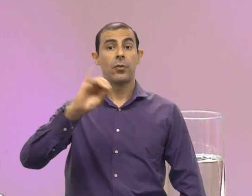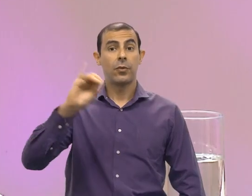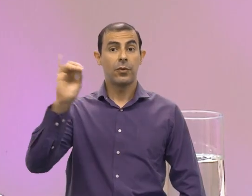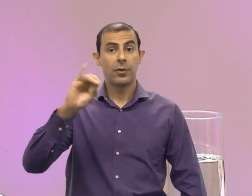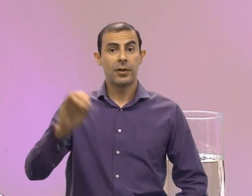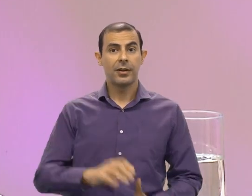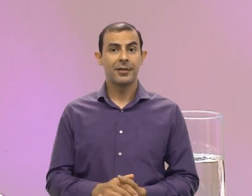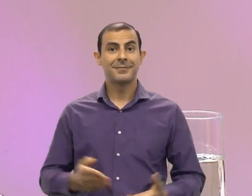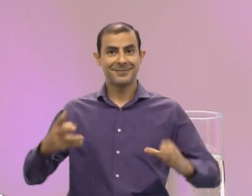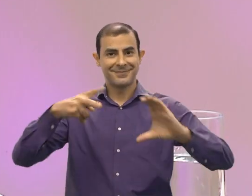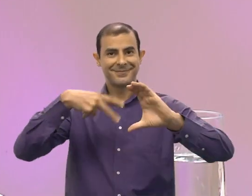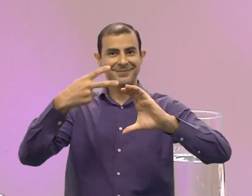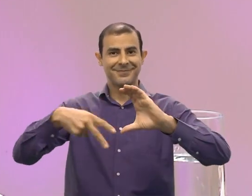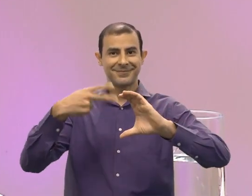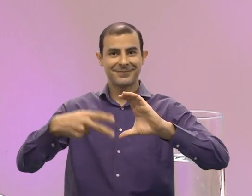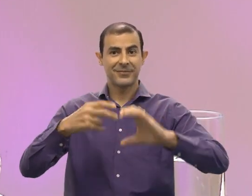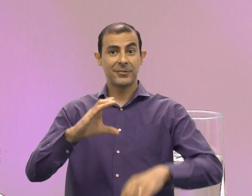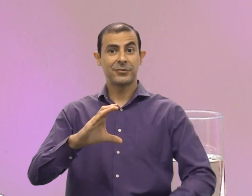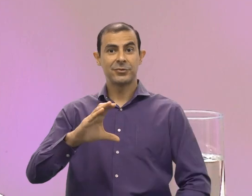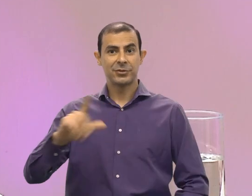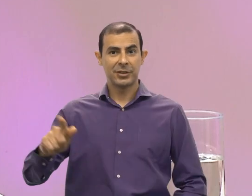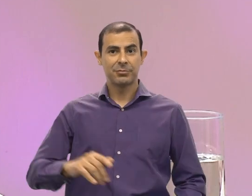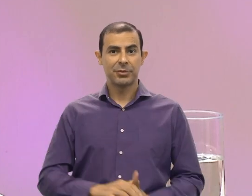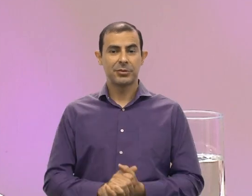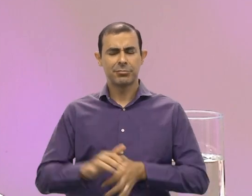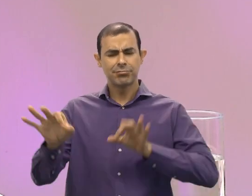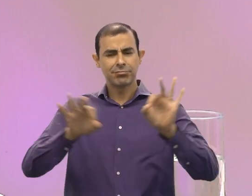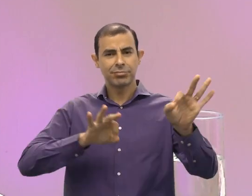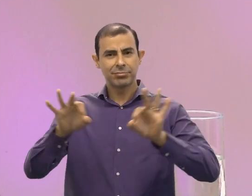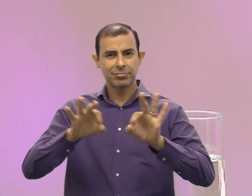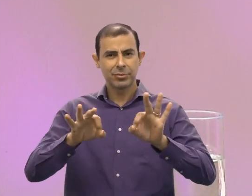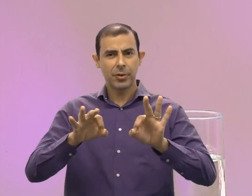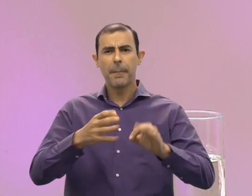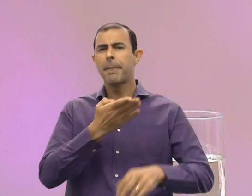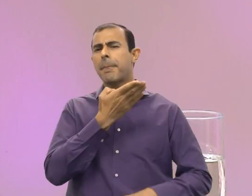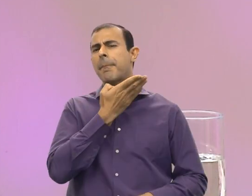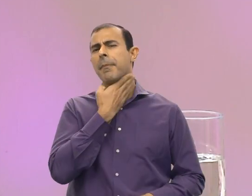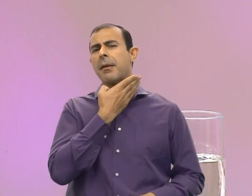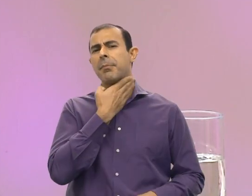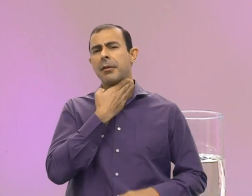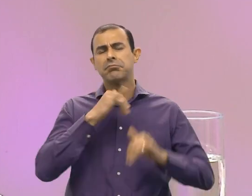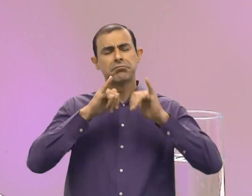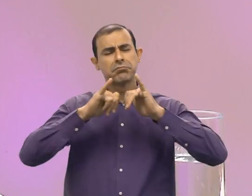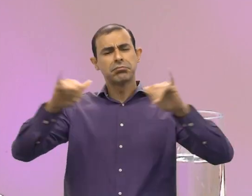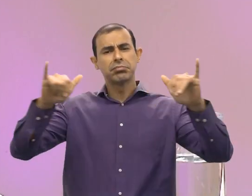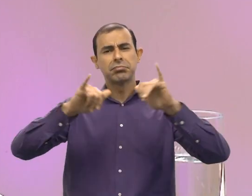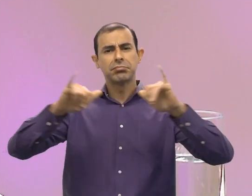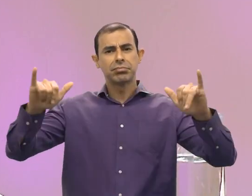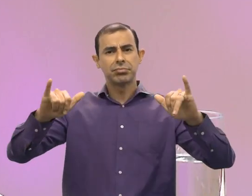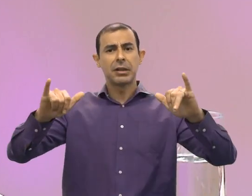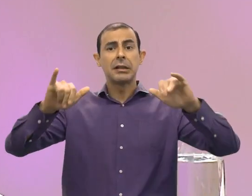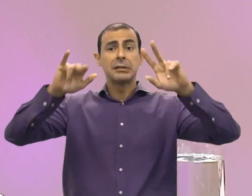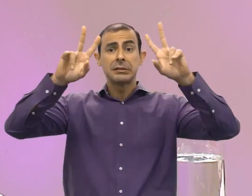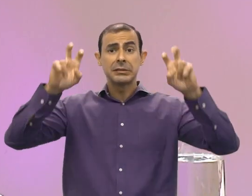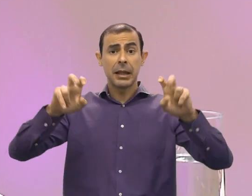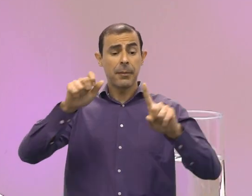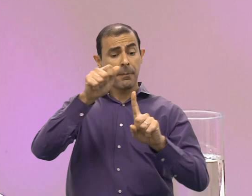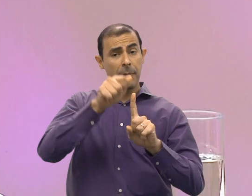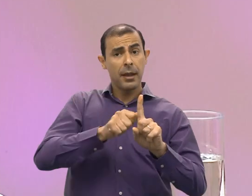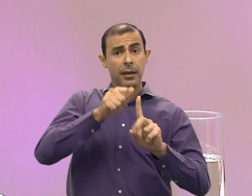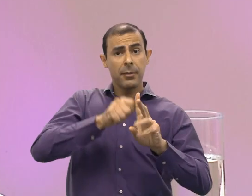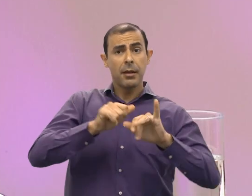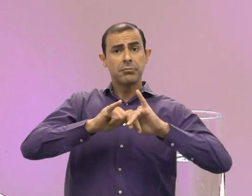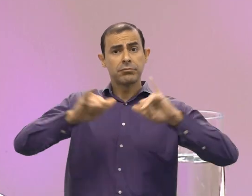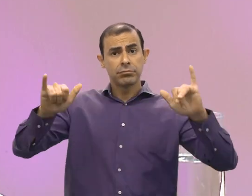Olá! A Câmara Municipal de Campo Grande preparou para você um bate-papo com informações sobre as campanhas